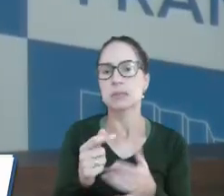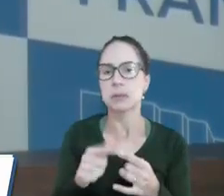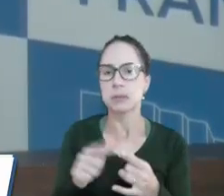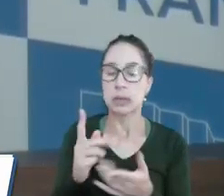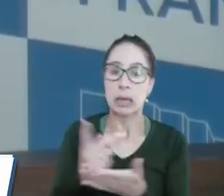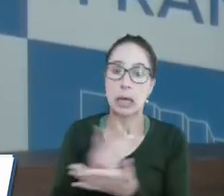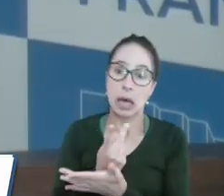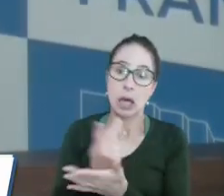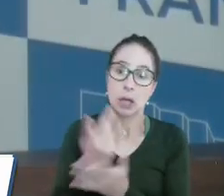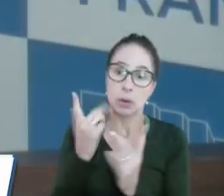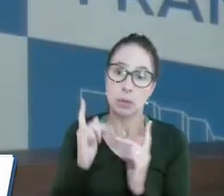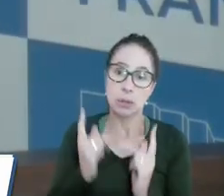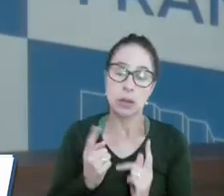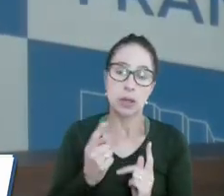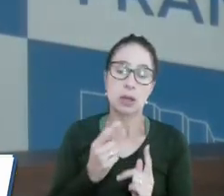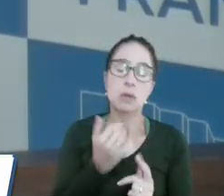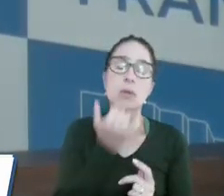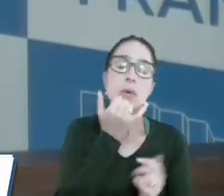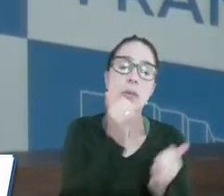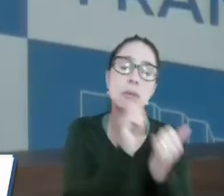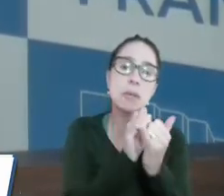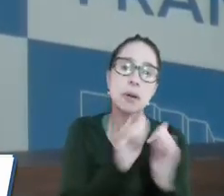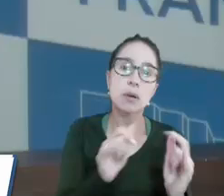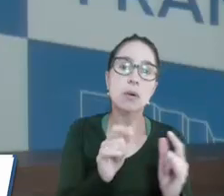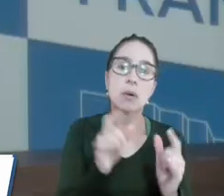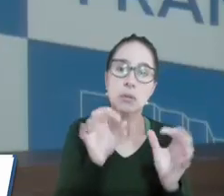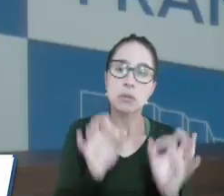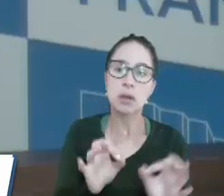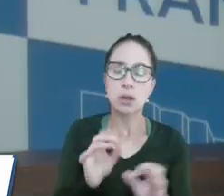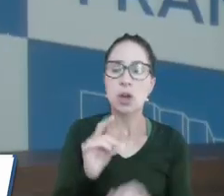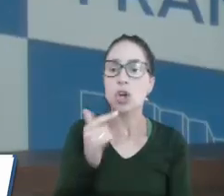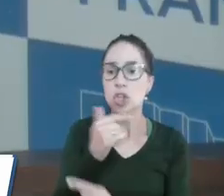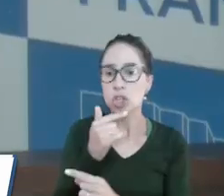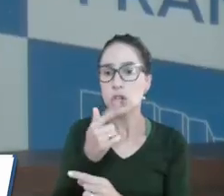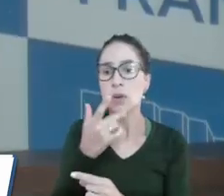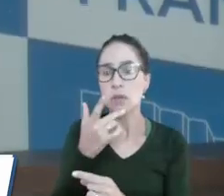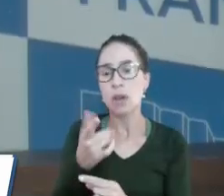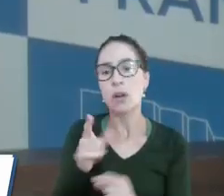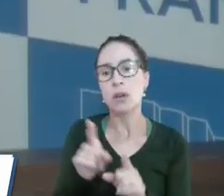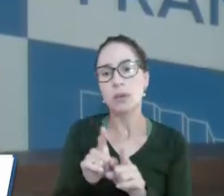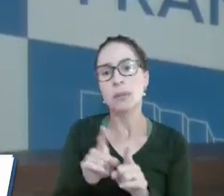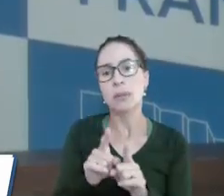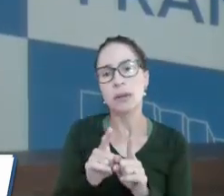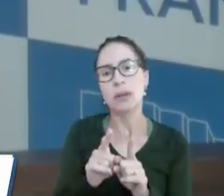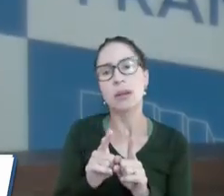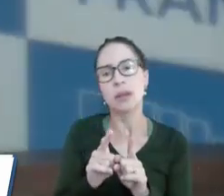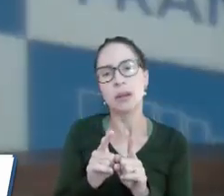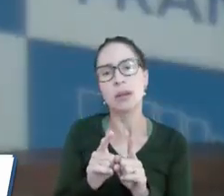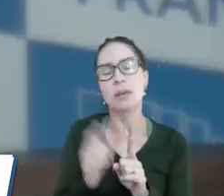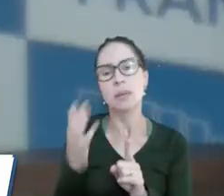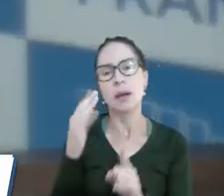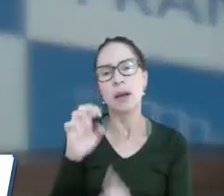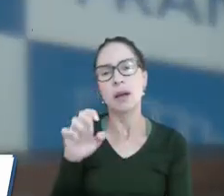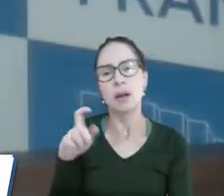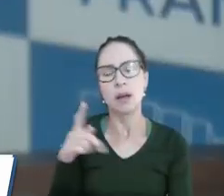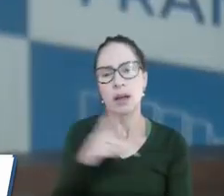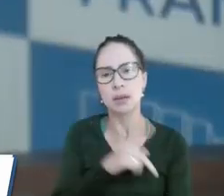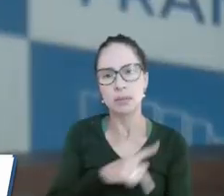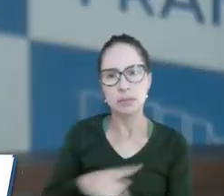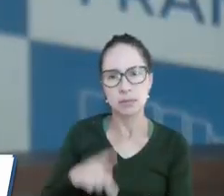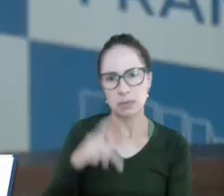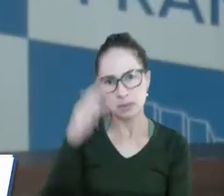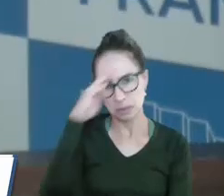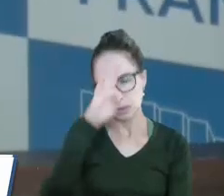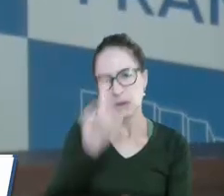e perdoar é divino. O vereador Gilson Pelizaro colocou também do ex-presidente Bolsonaro, a qual eu